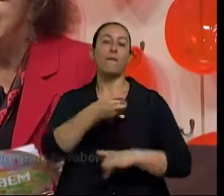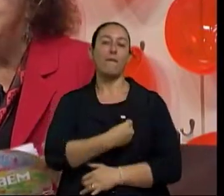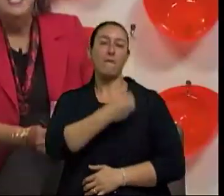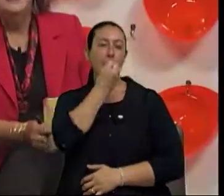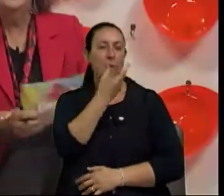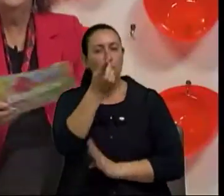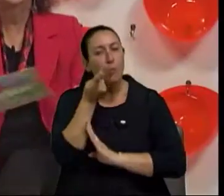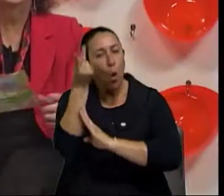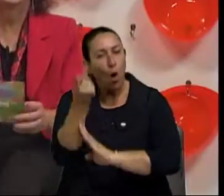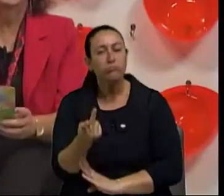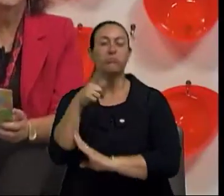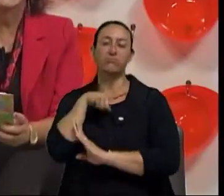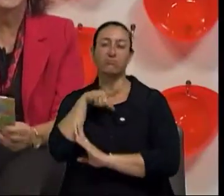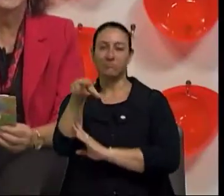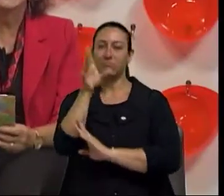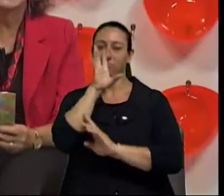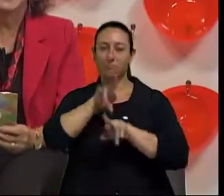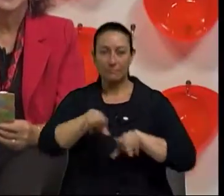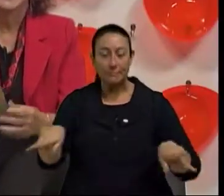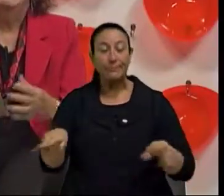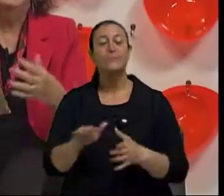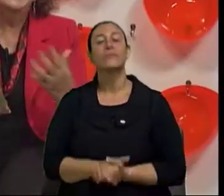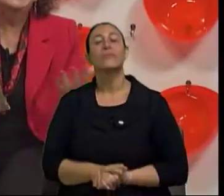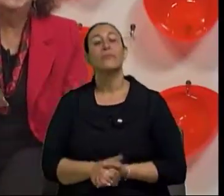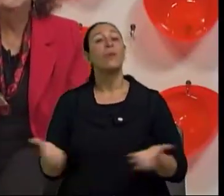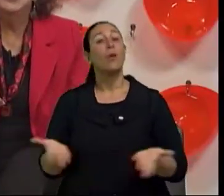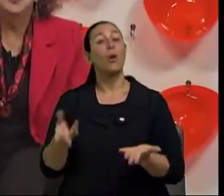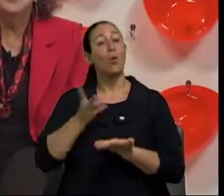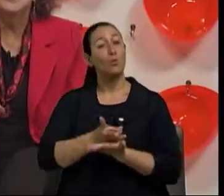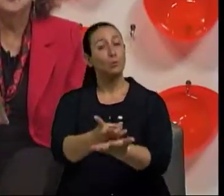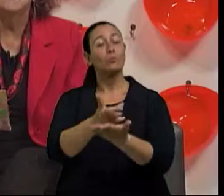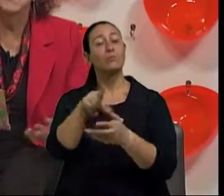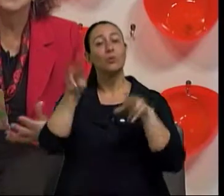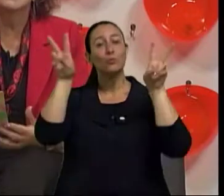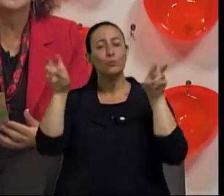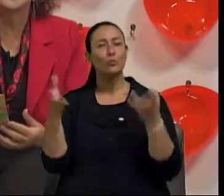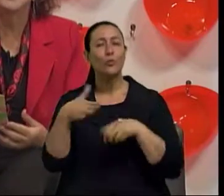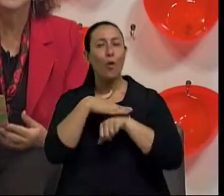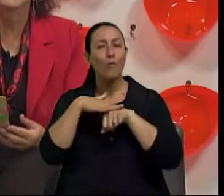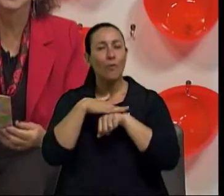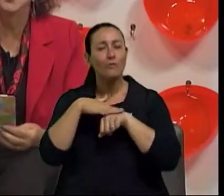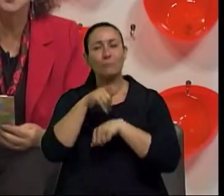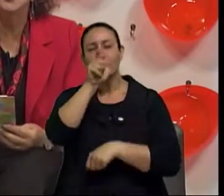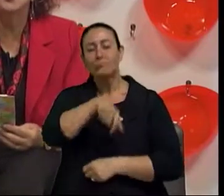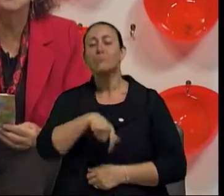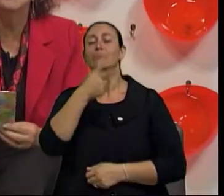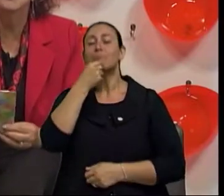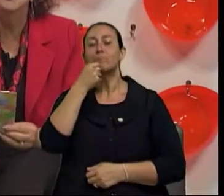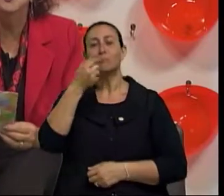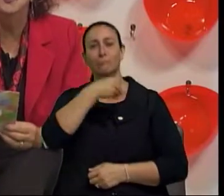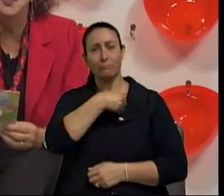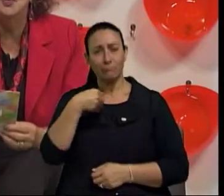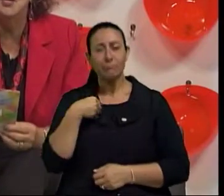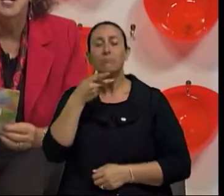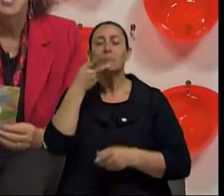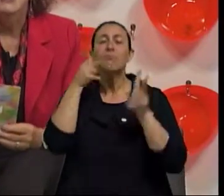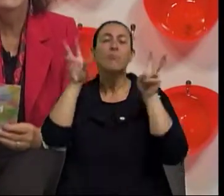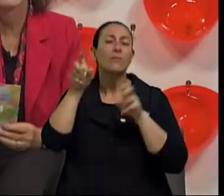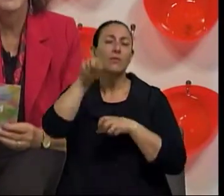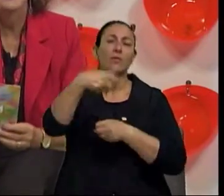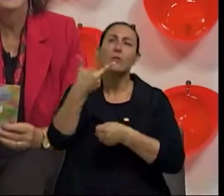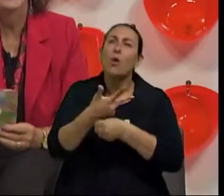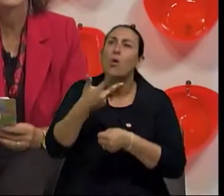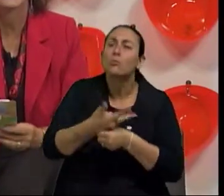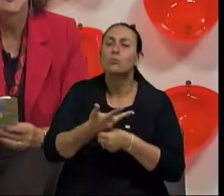facebook.com/programa Viva Bem. E nós continuamos aqui esta maravilhosa conversa sobre o idoso, sobre o mundo de hoje